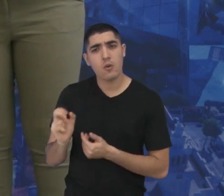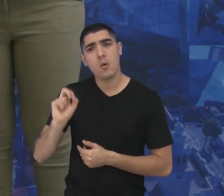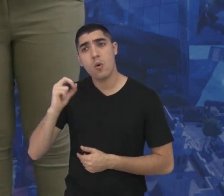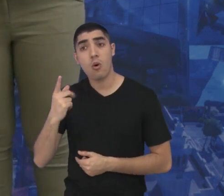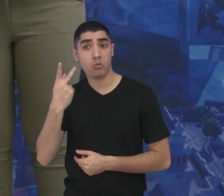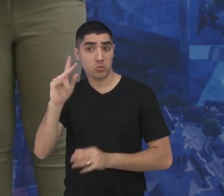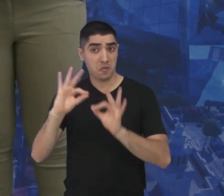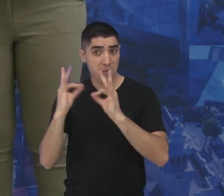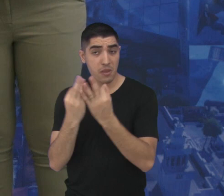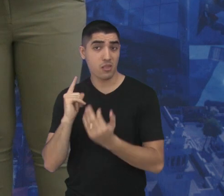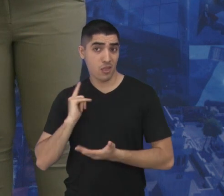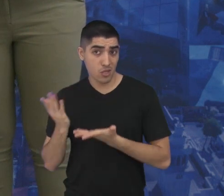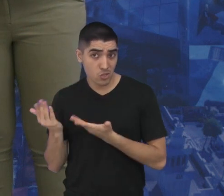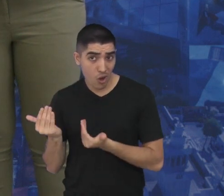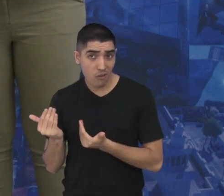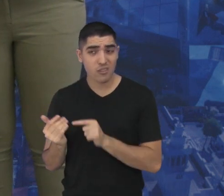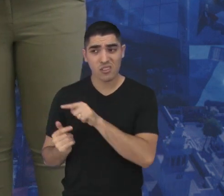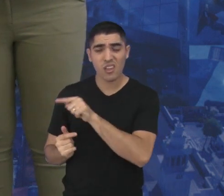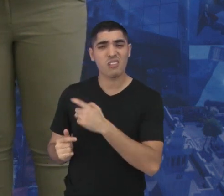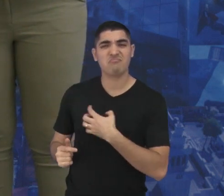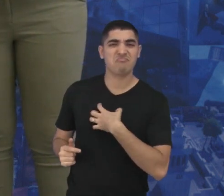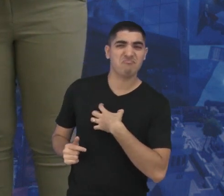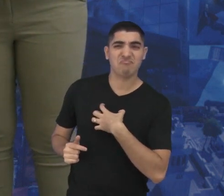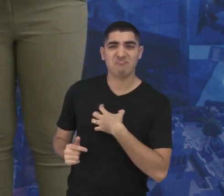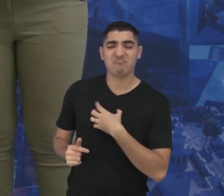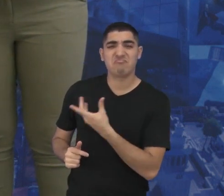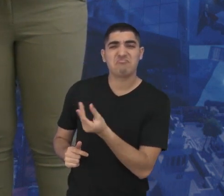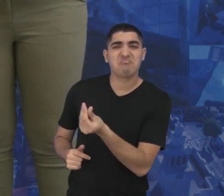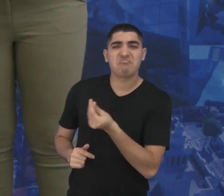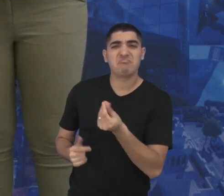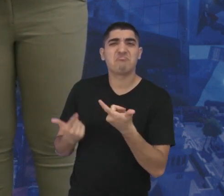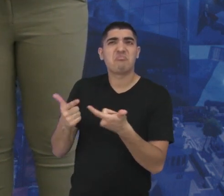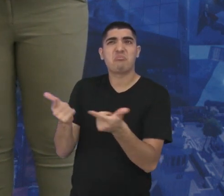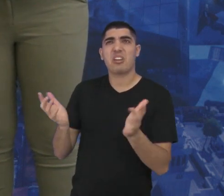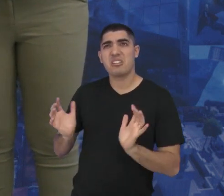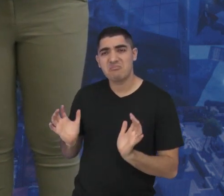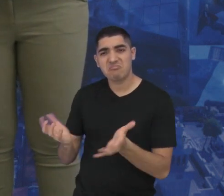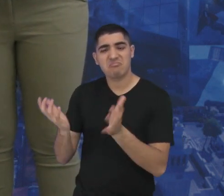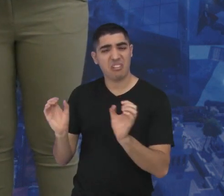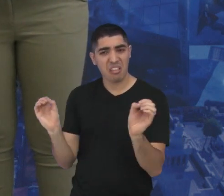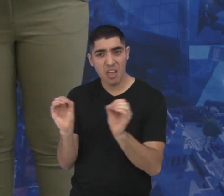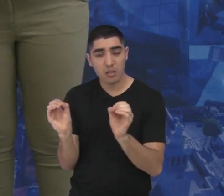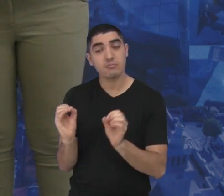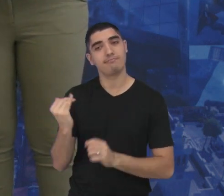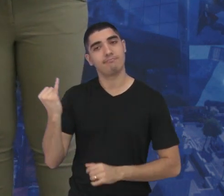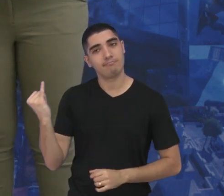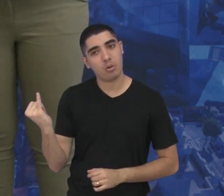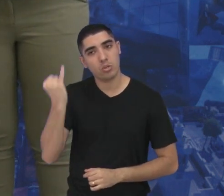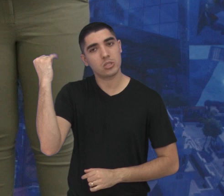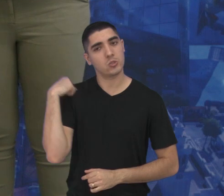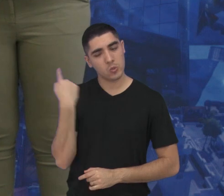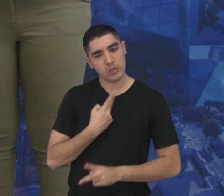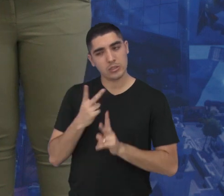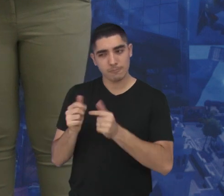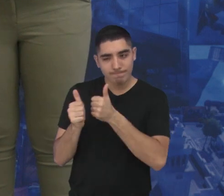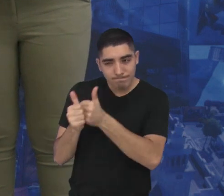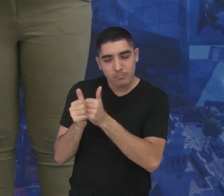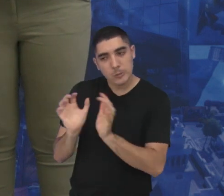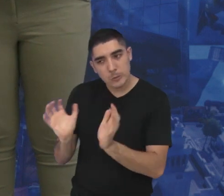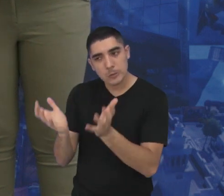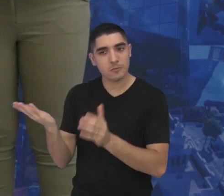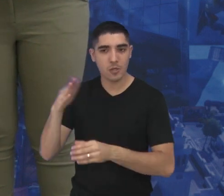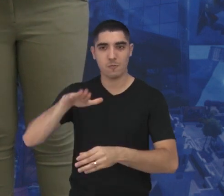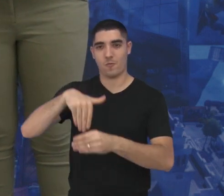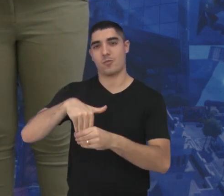é jovem ou se tem um jovem na família, tá vendo que a pessoa não está se sentindo muito estimulada com a política, é importante que a gente acompanhe e que a